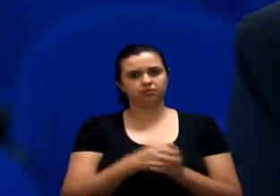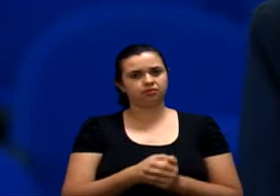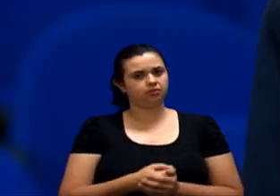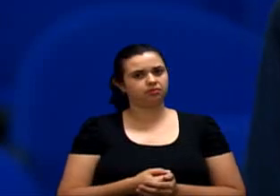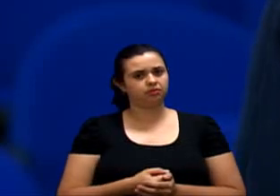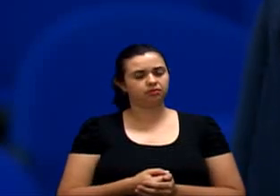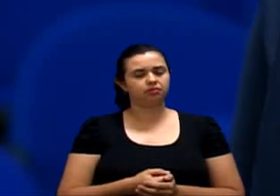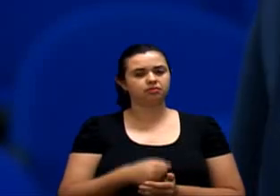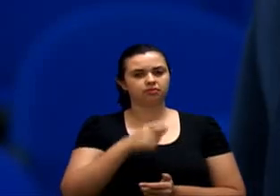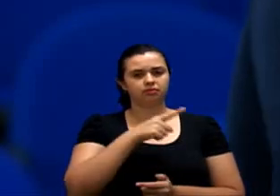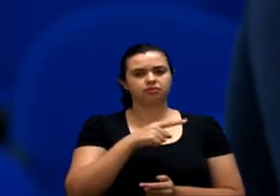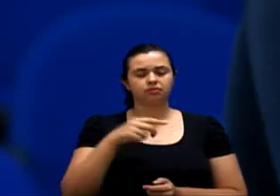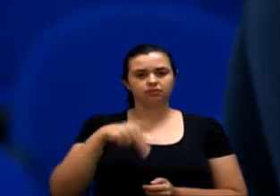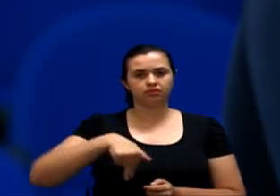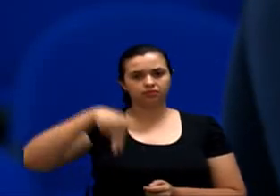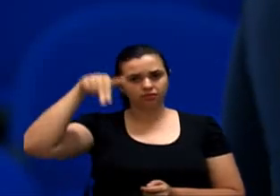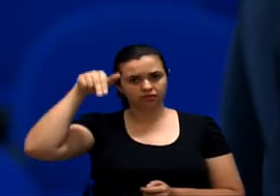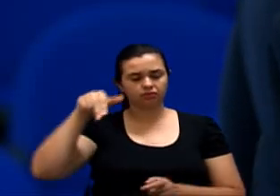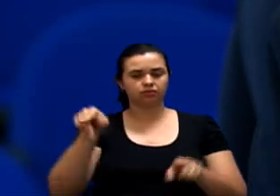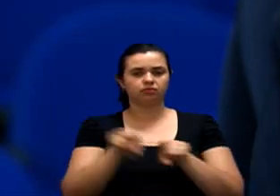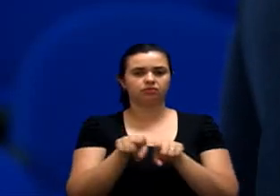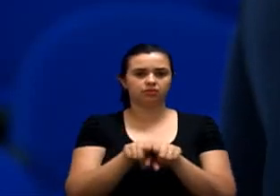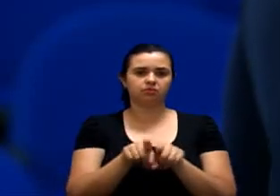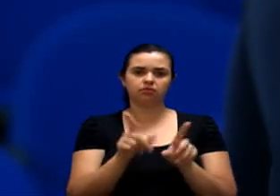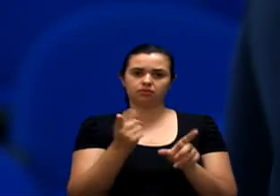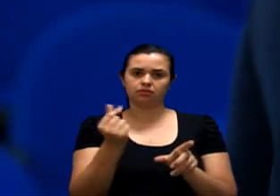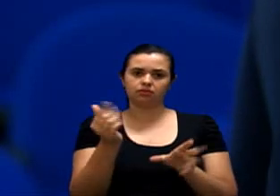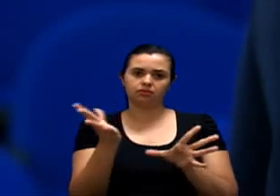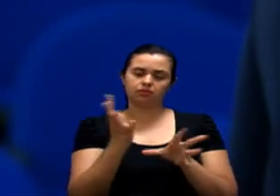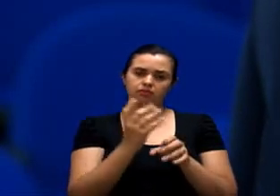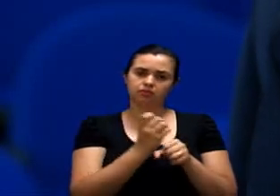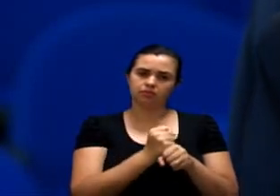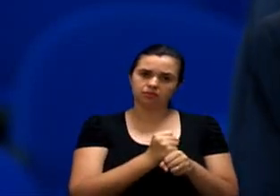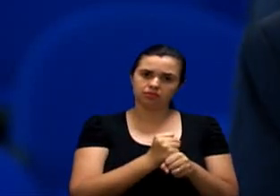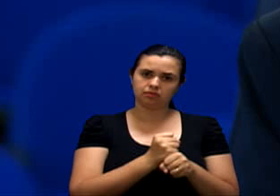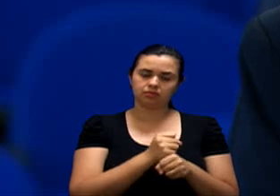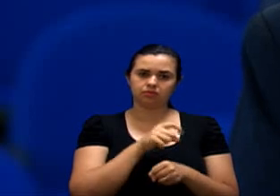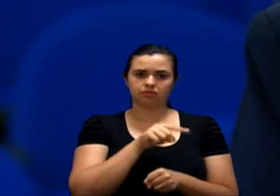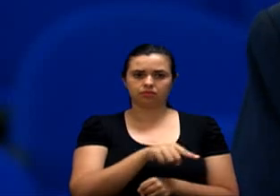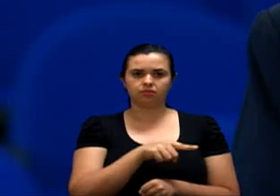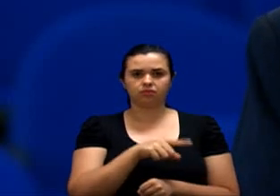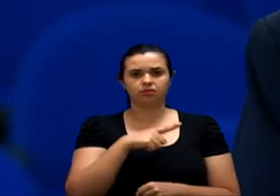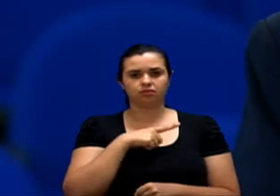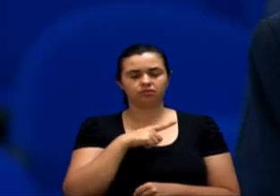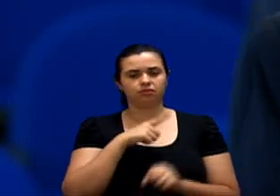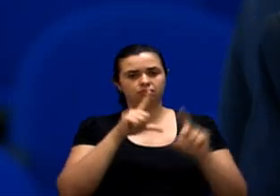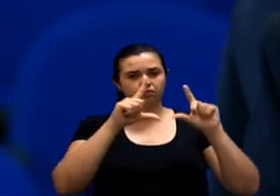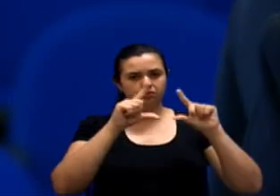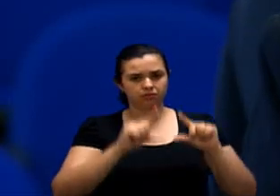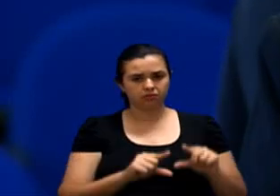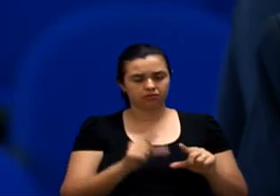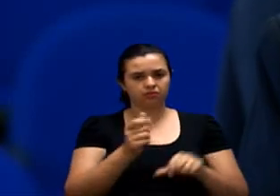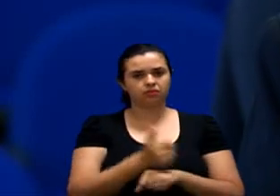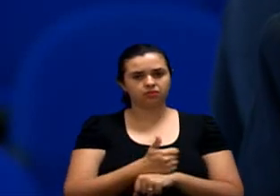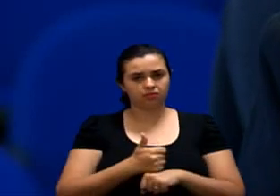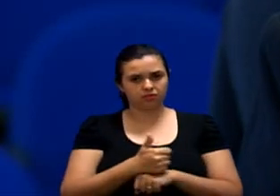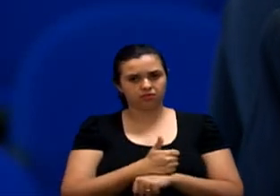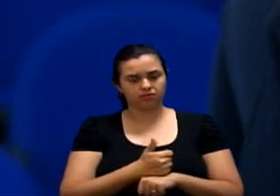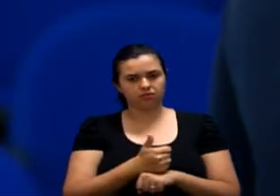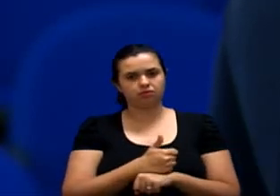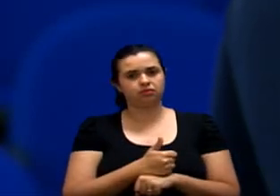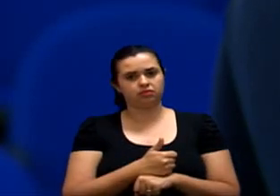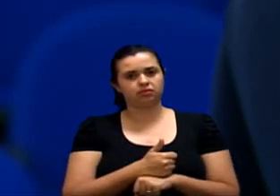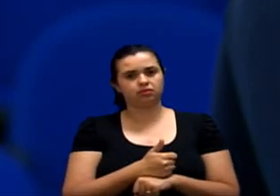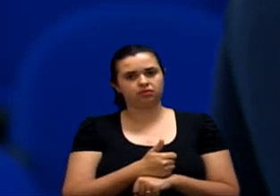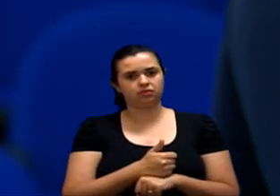Zona Norte, foi feito um levantamento aqui, um debate, elas têm menos profissionais hoje do que elas tinham